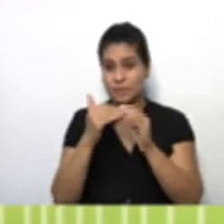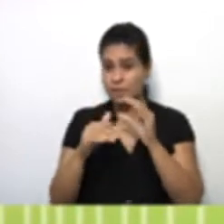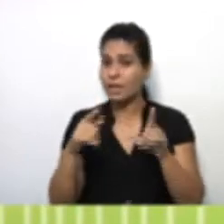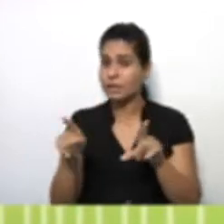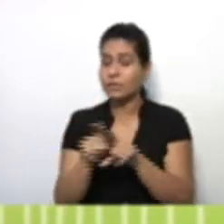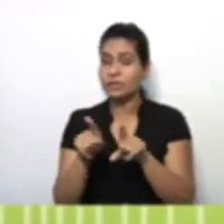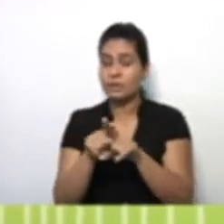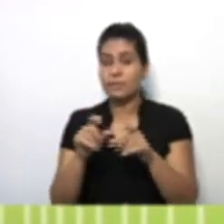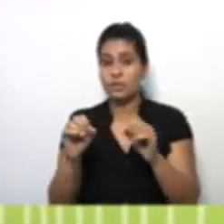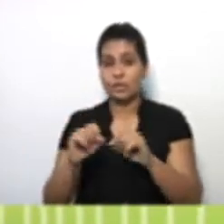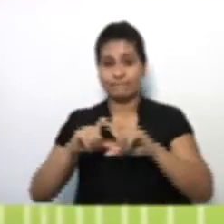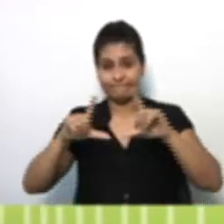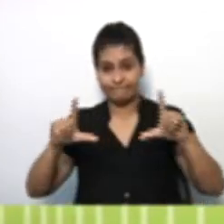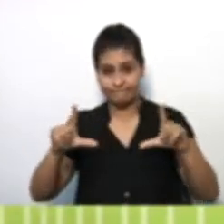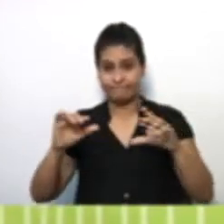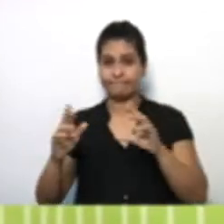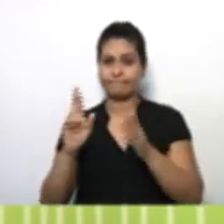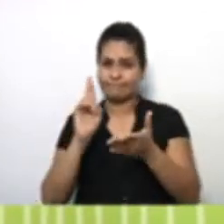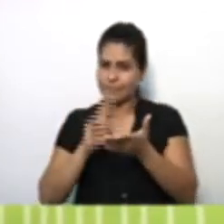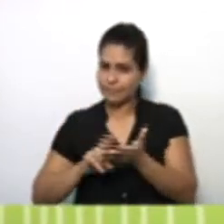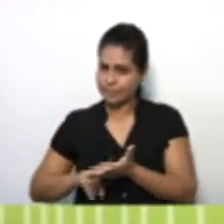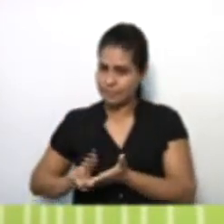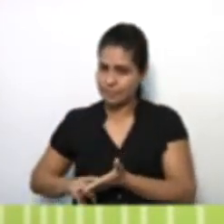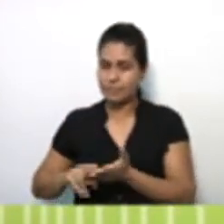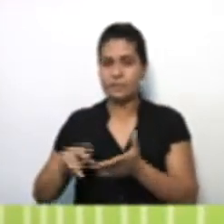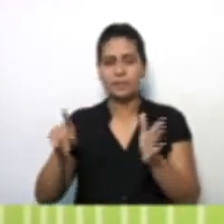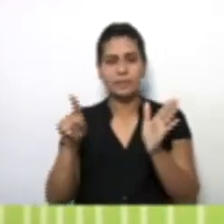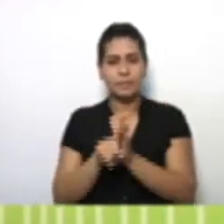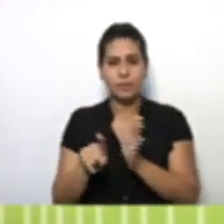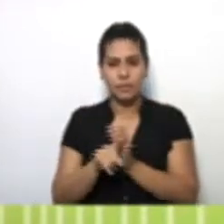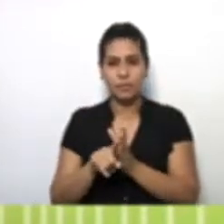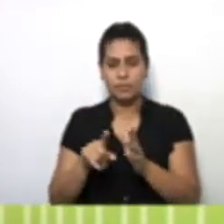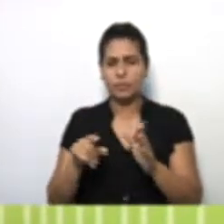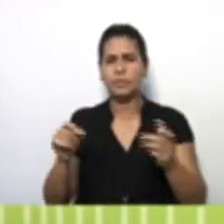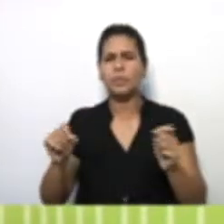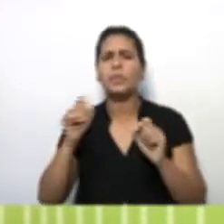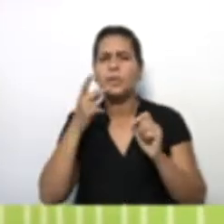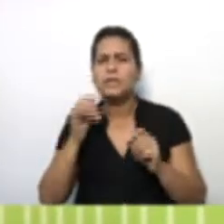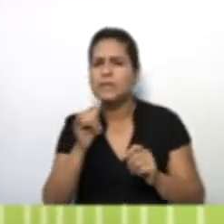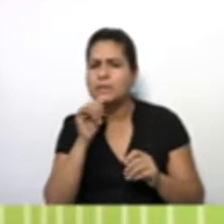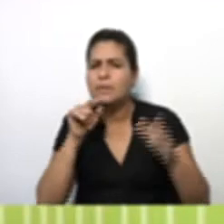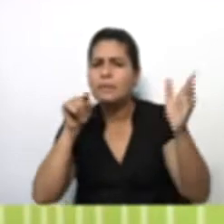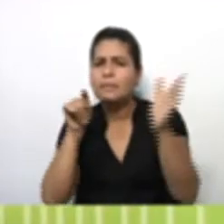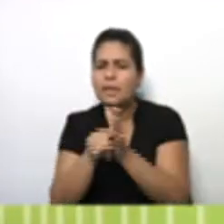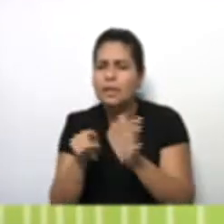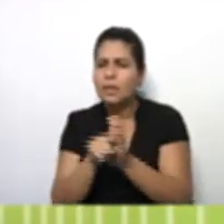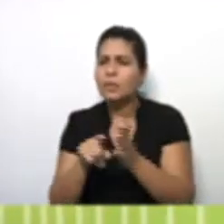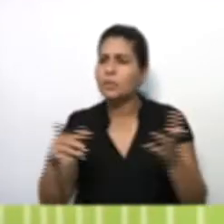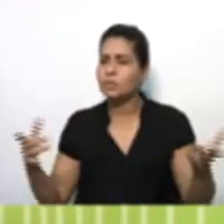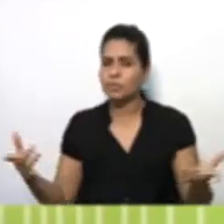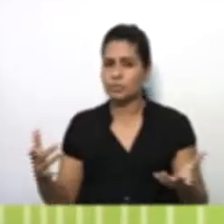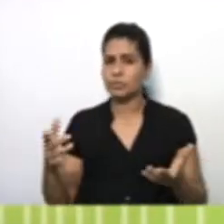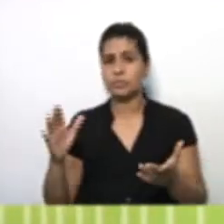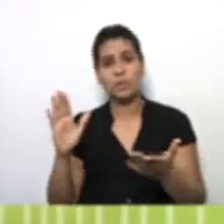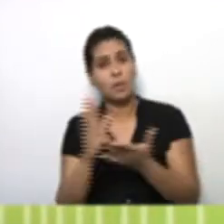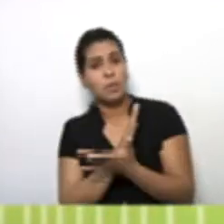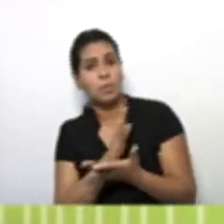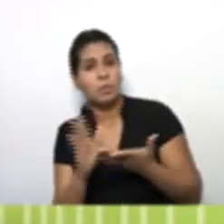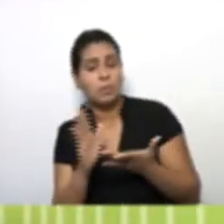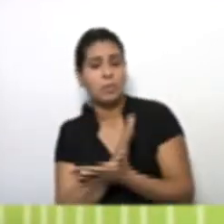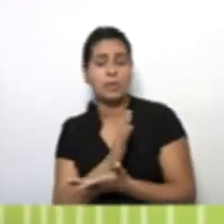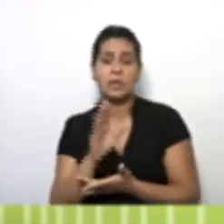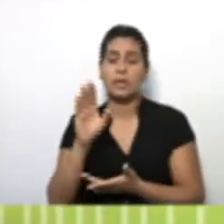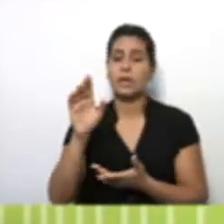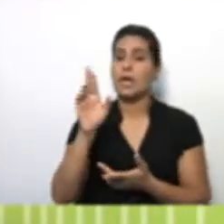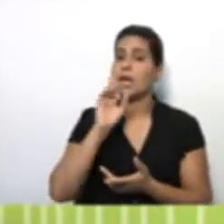até começaram a responder aí o questionário. As questões que eu coloquei aqui para você hoje, elas são questões, algumas subjetivas,